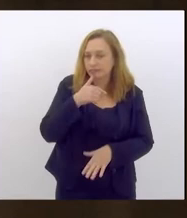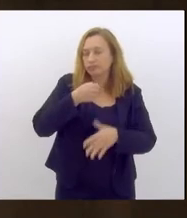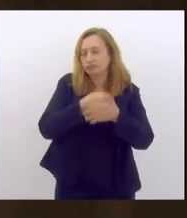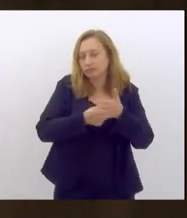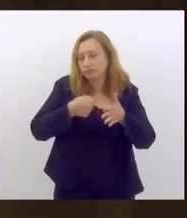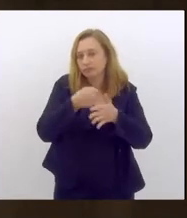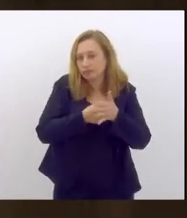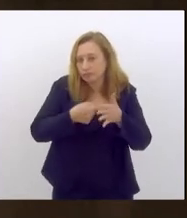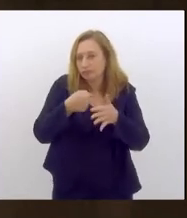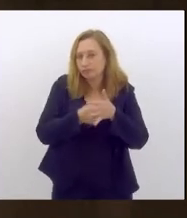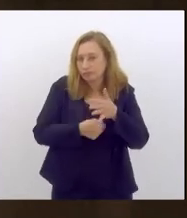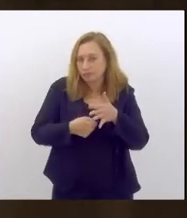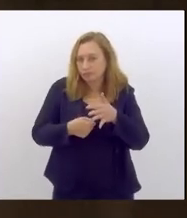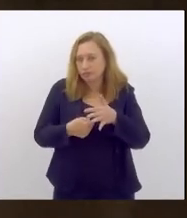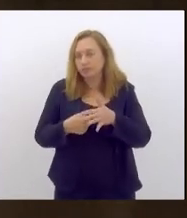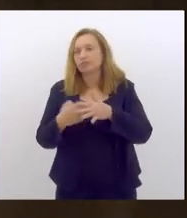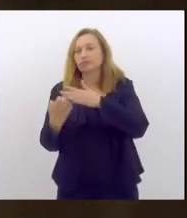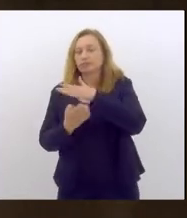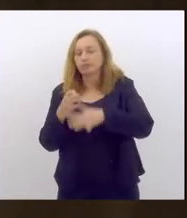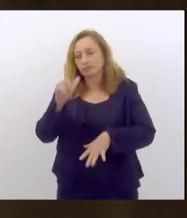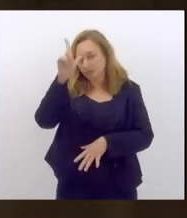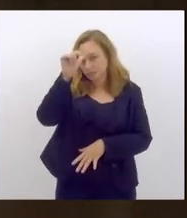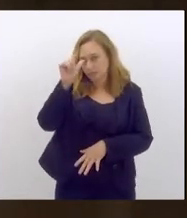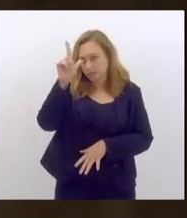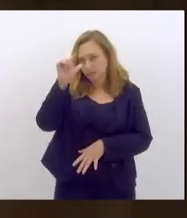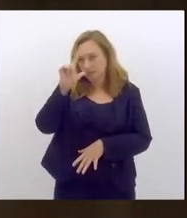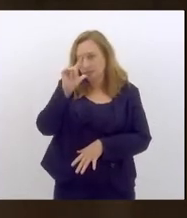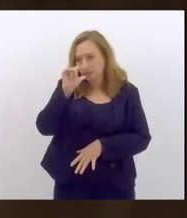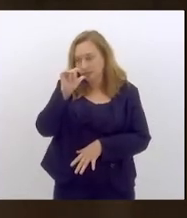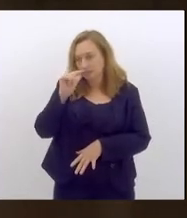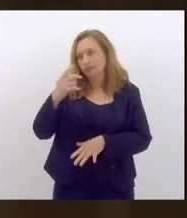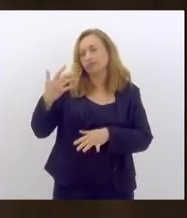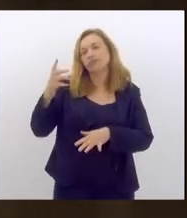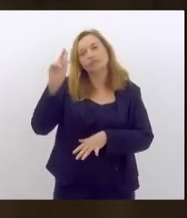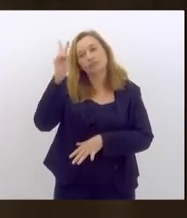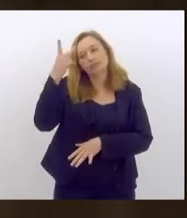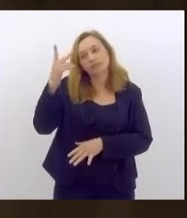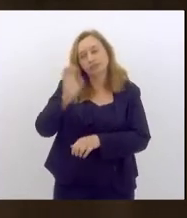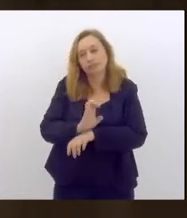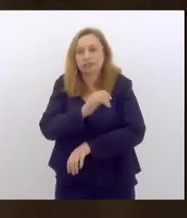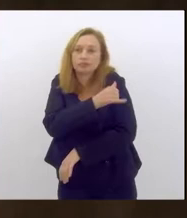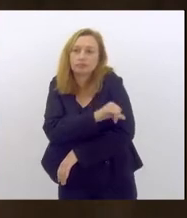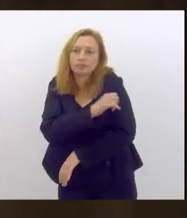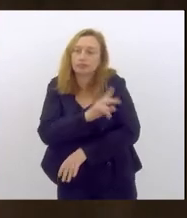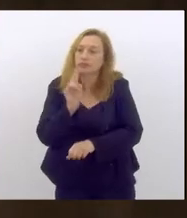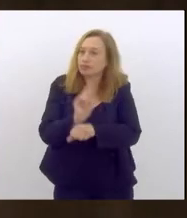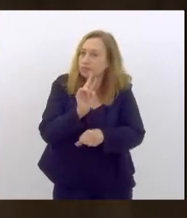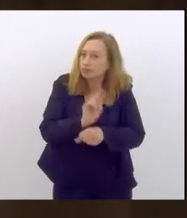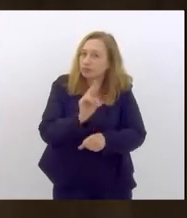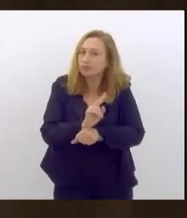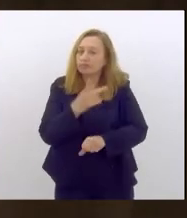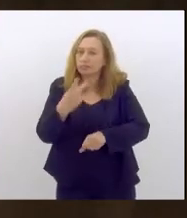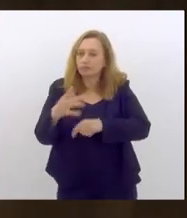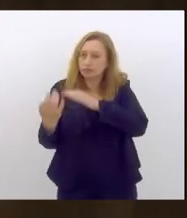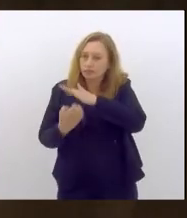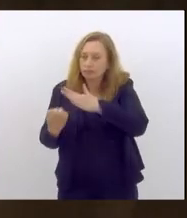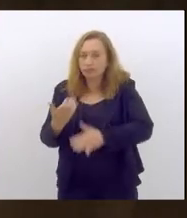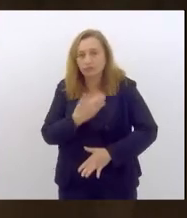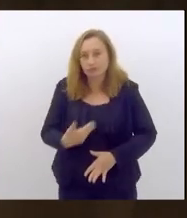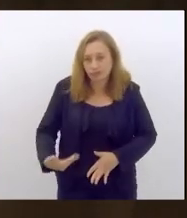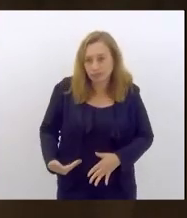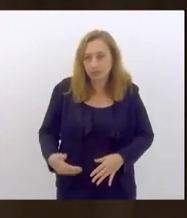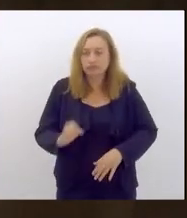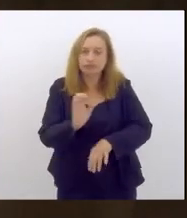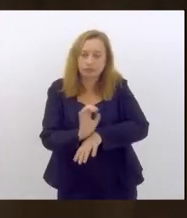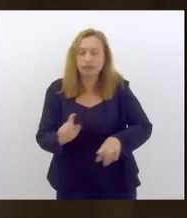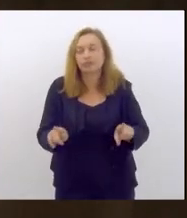de cedaianos e cedaianas é uma luta histórica no Rio de Janeiro, uma luta pela preservação da sua empresa pública estadual e, ao